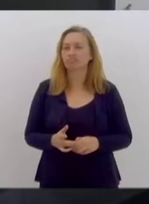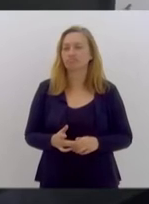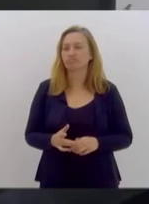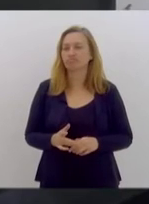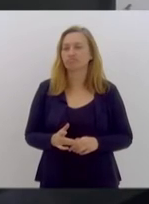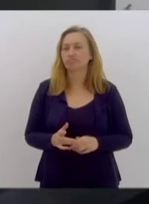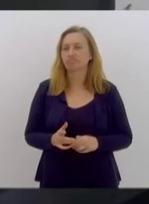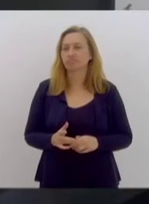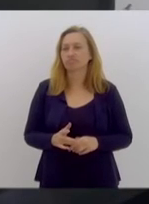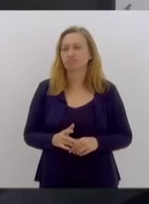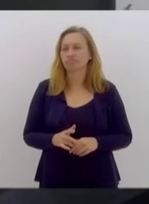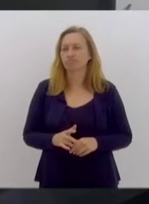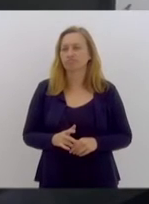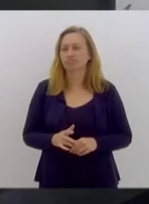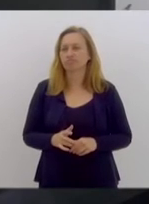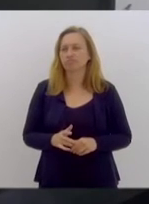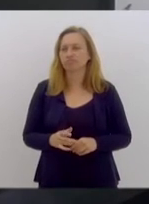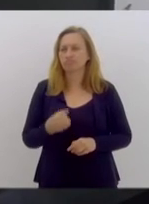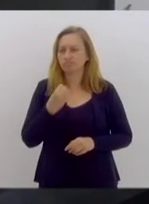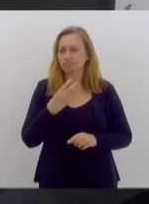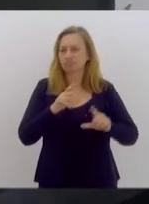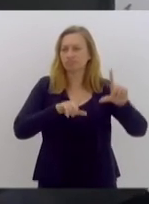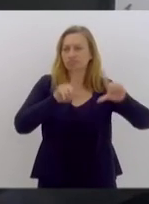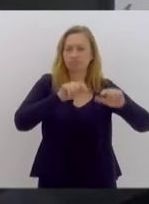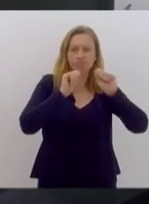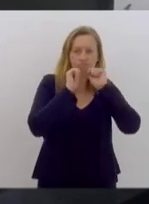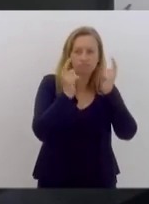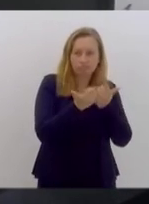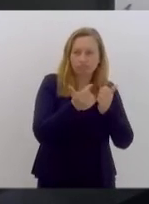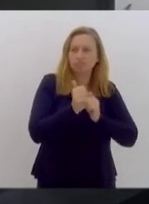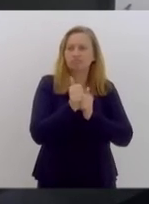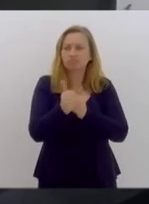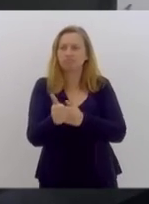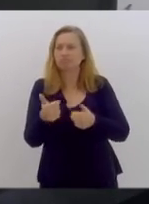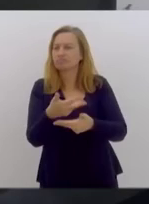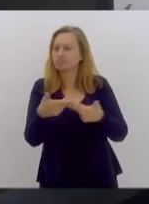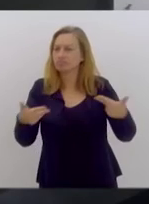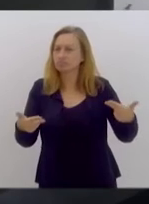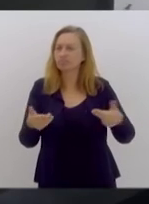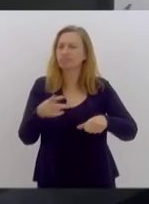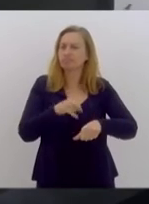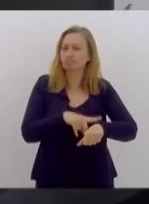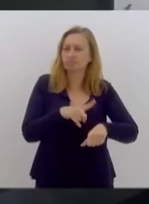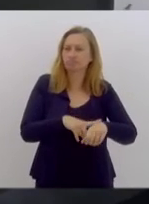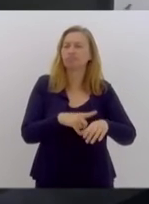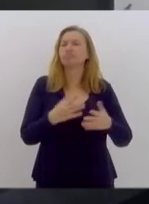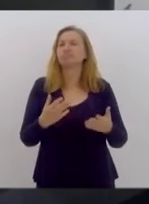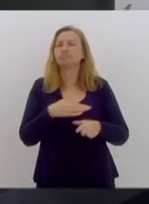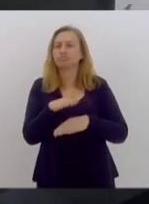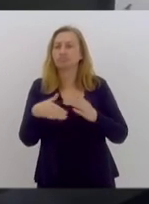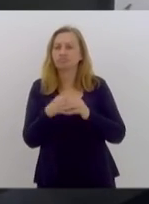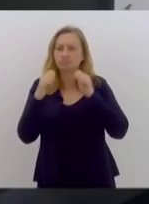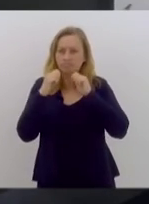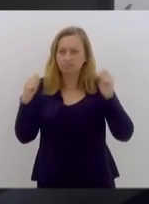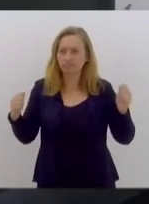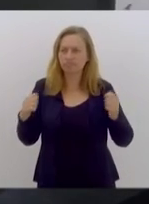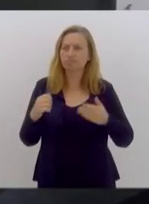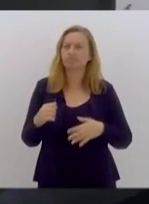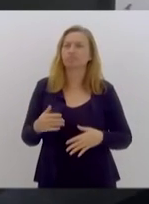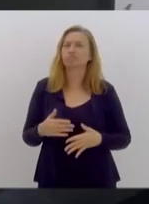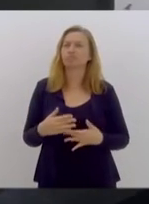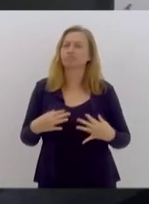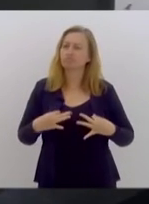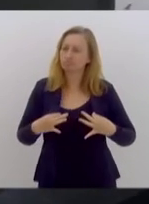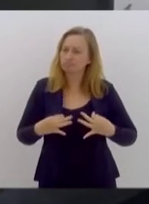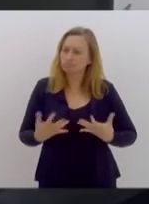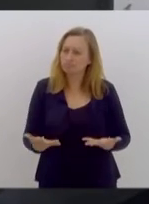a nossa TV Alerta nos acompanhando nos diversos momentos comunicação social todas as assessores e dizer que eu tô